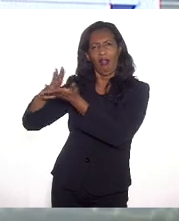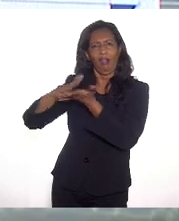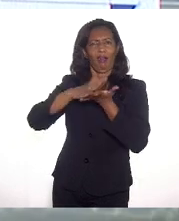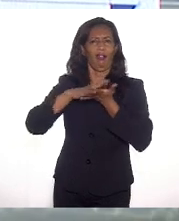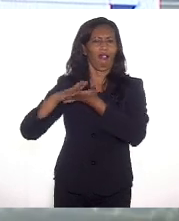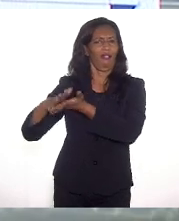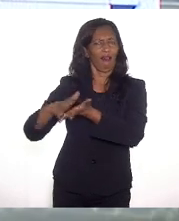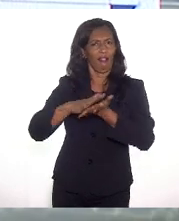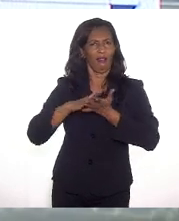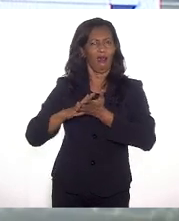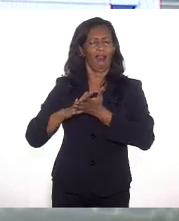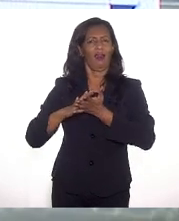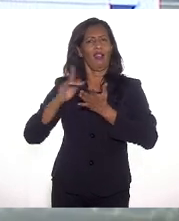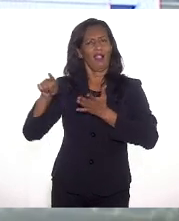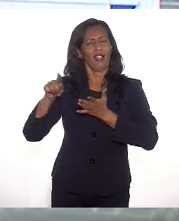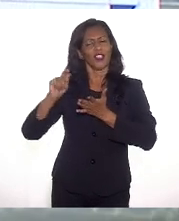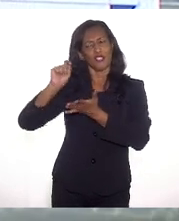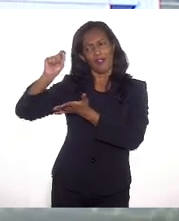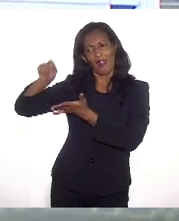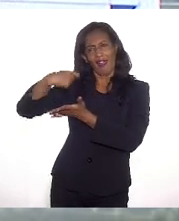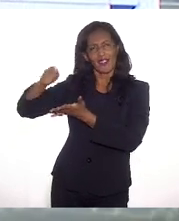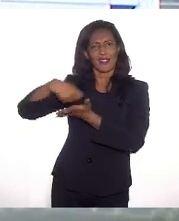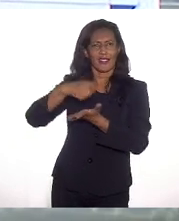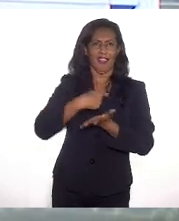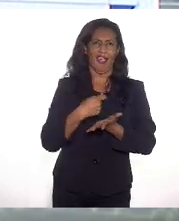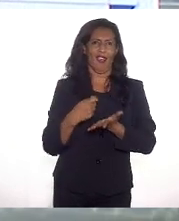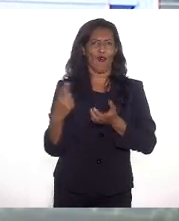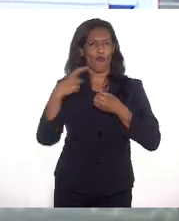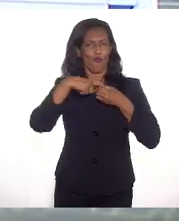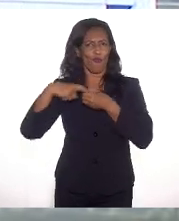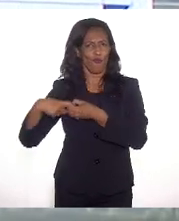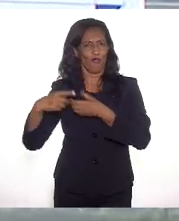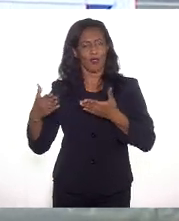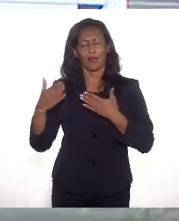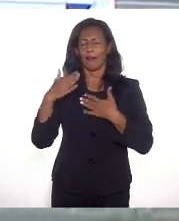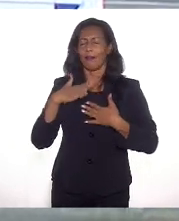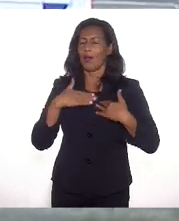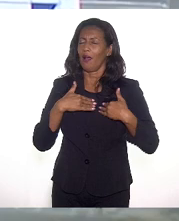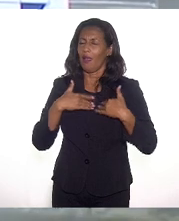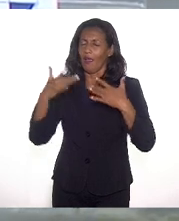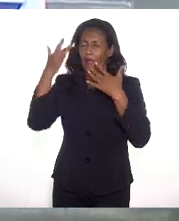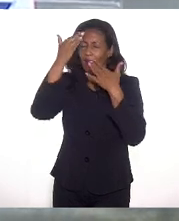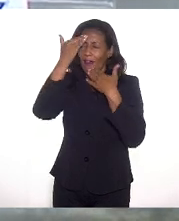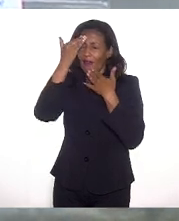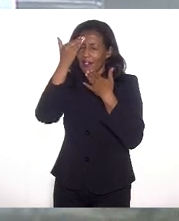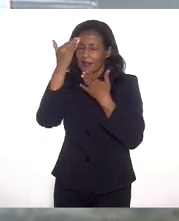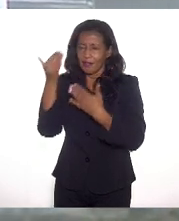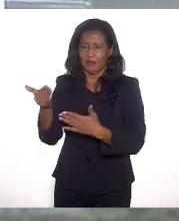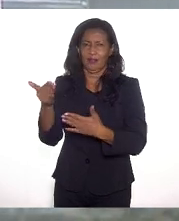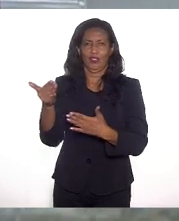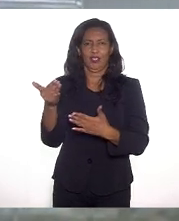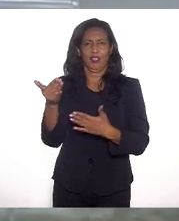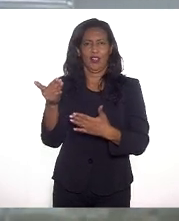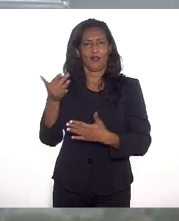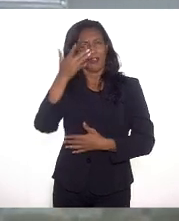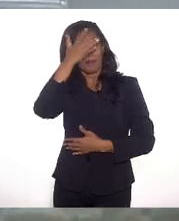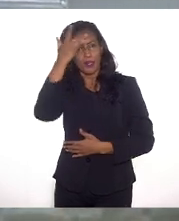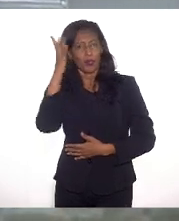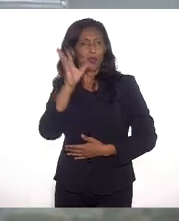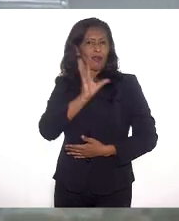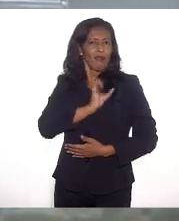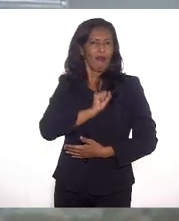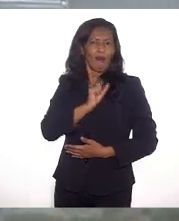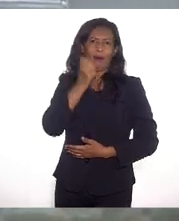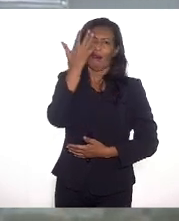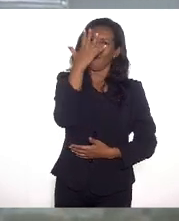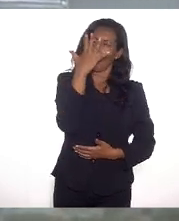portas. A gente vai daqui a pouco assinar o convênio aqui, mas eu acho que a gratidão da população que ama tanto o carnaval,